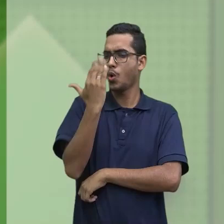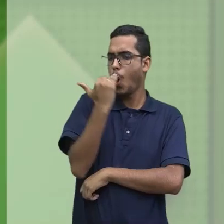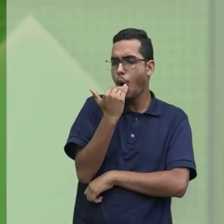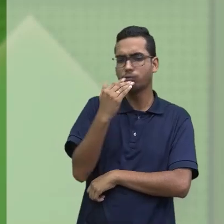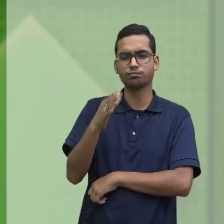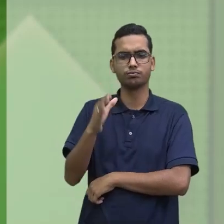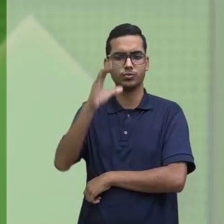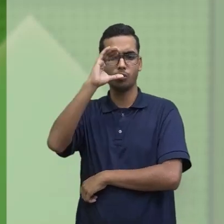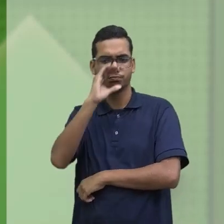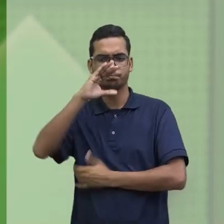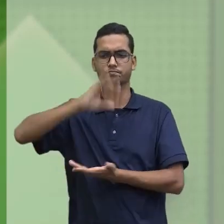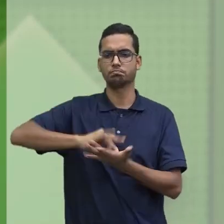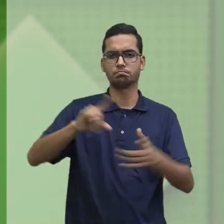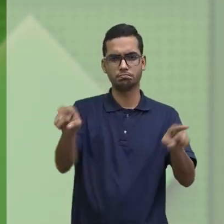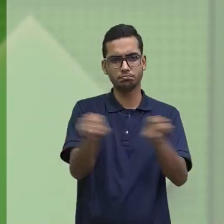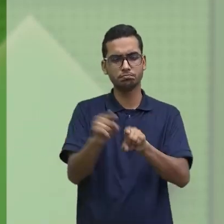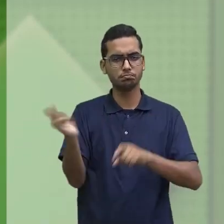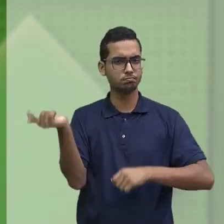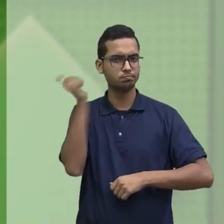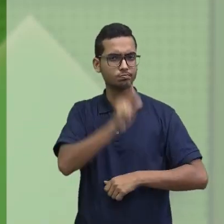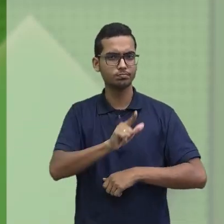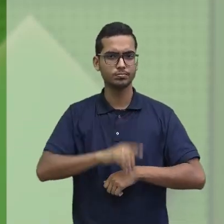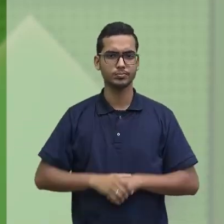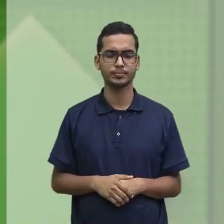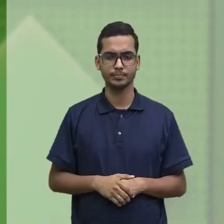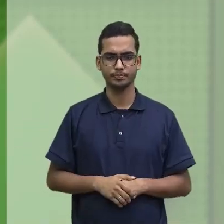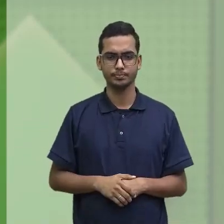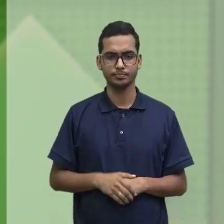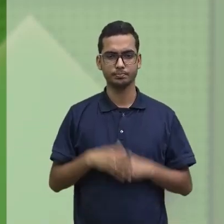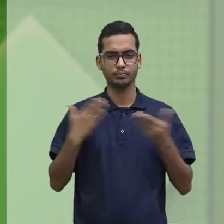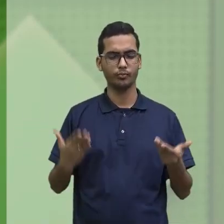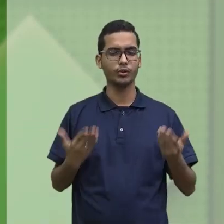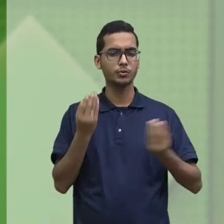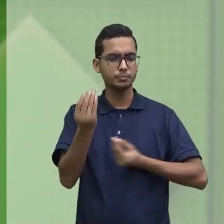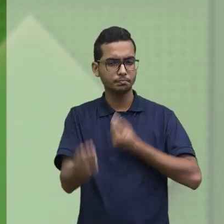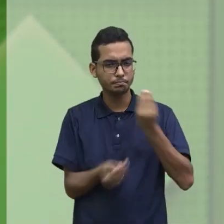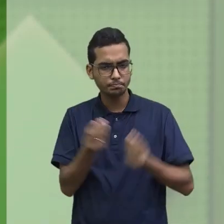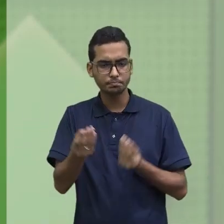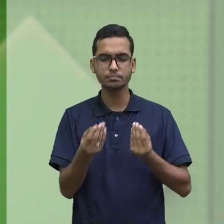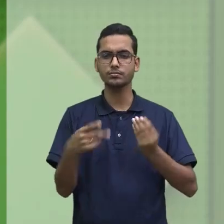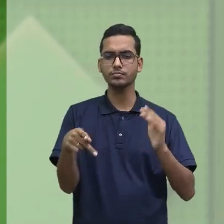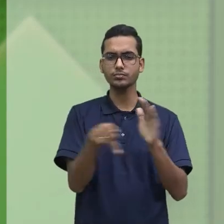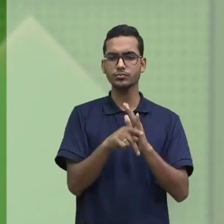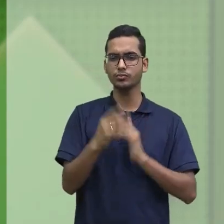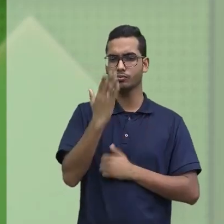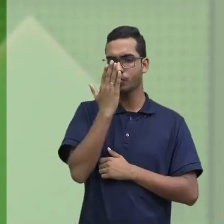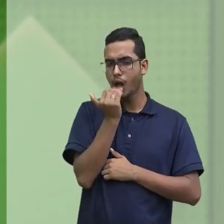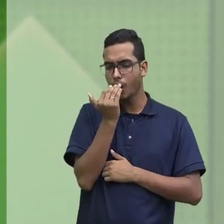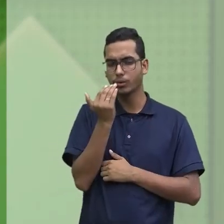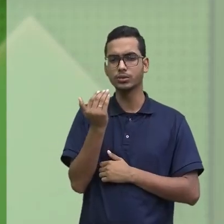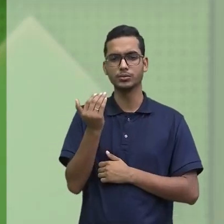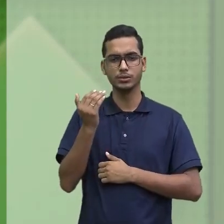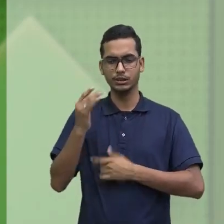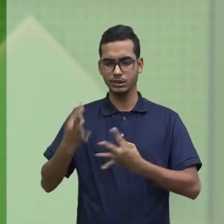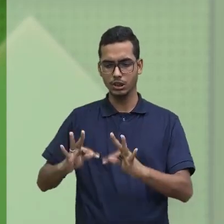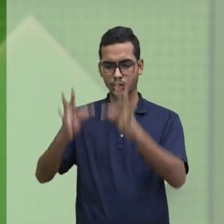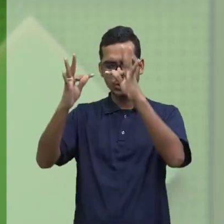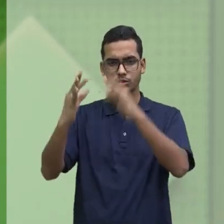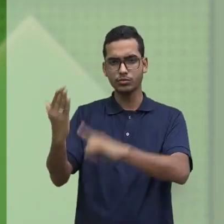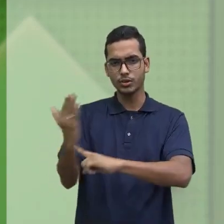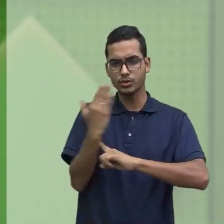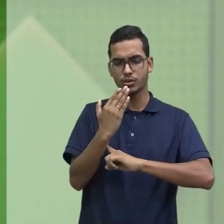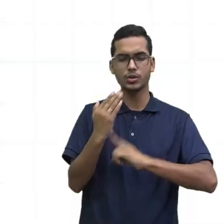um exemplo para a gente de como elas vão facilitar aí a nutrição, né, no nosso dia a dia. Então, observe aí algumas